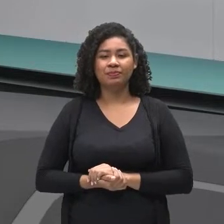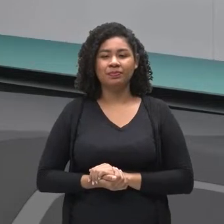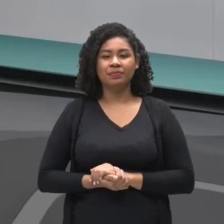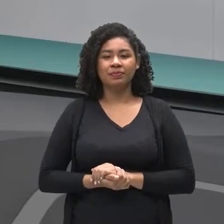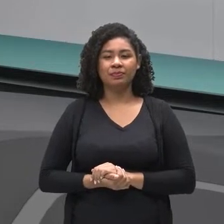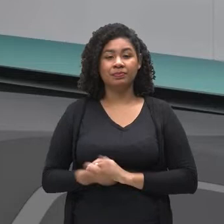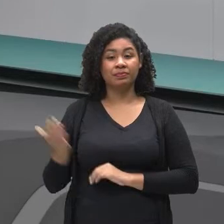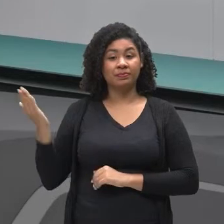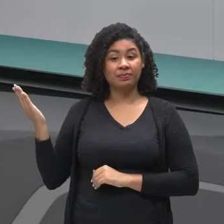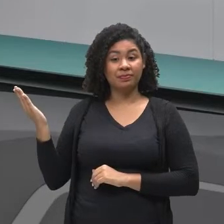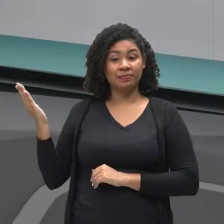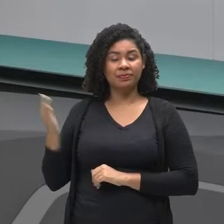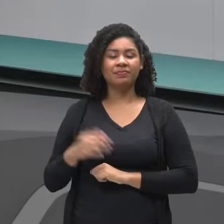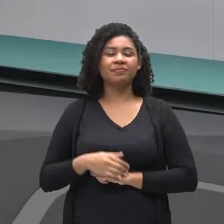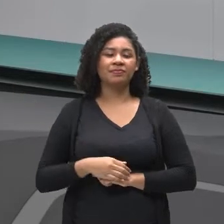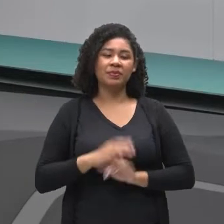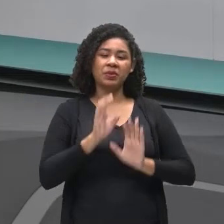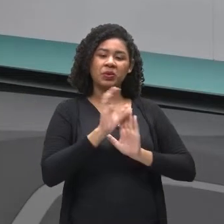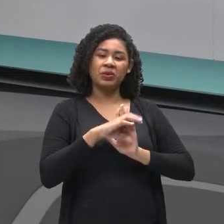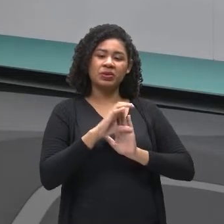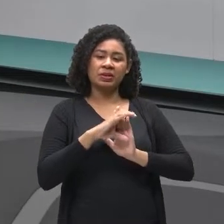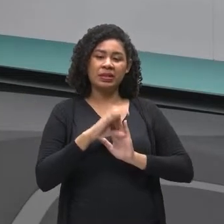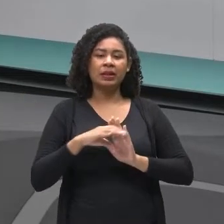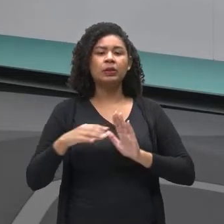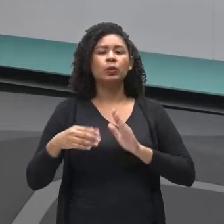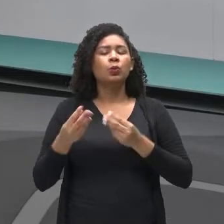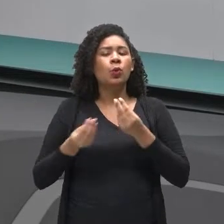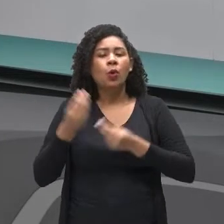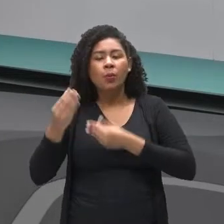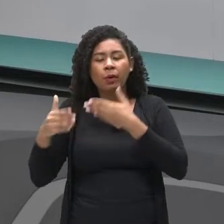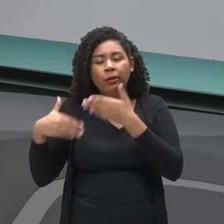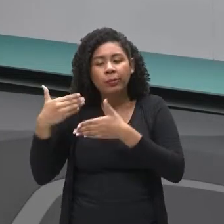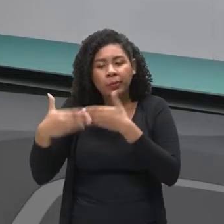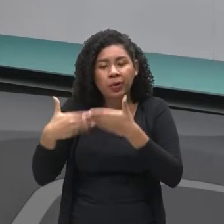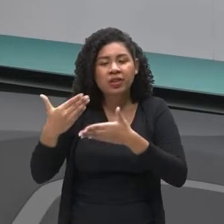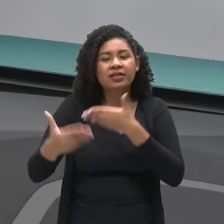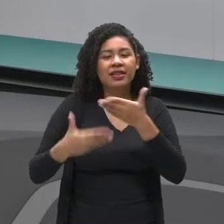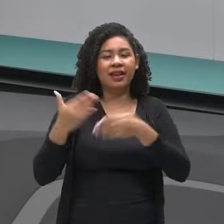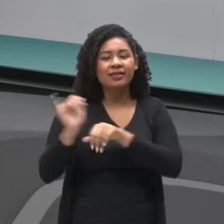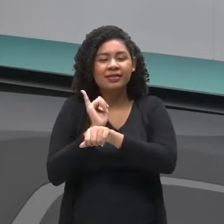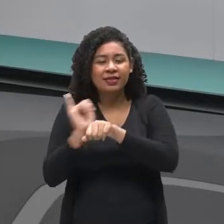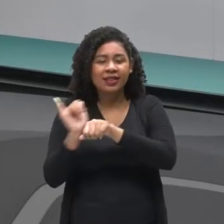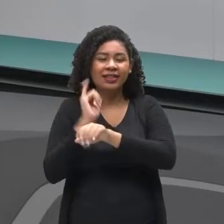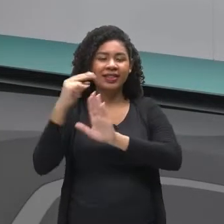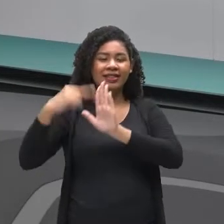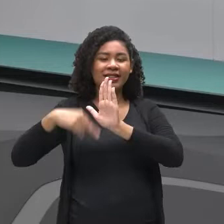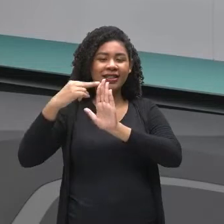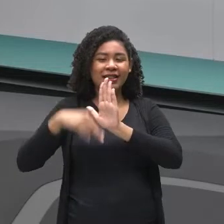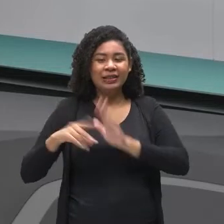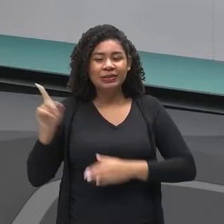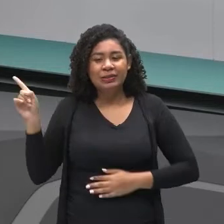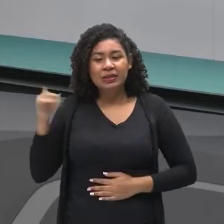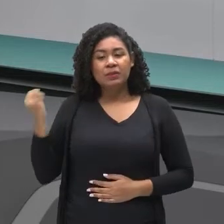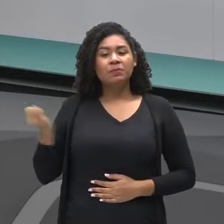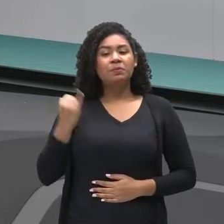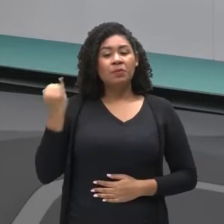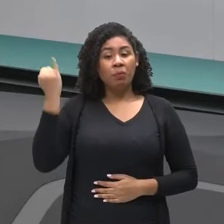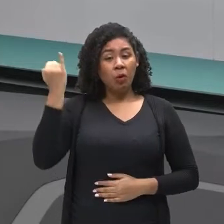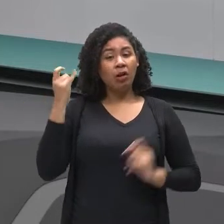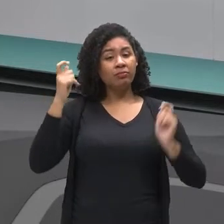tá aqui o nosso conceito mais uma vez. O processo de scanning é muito útil para